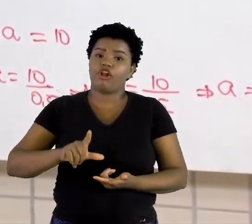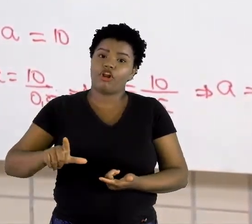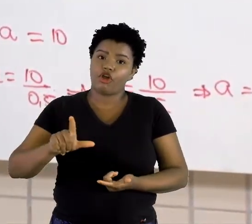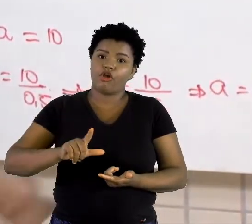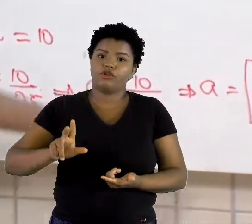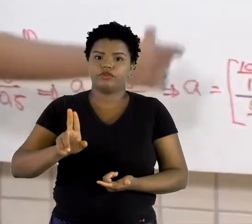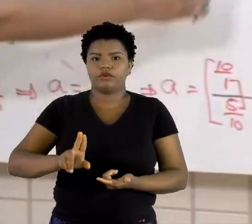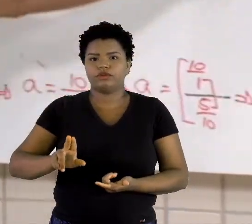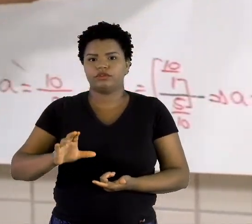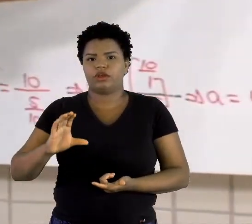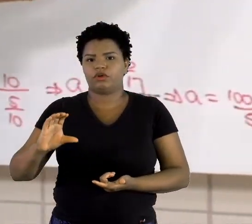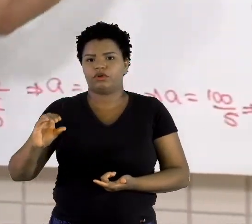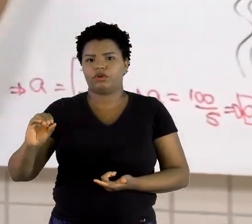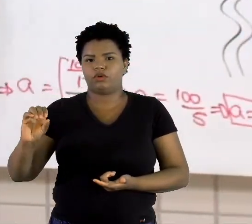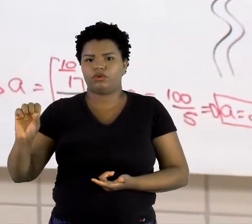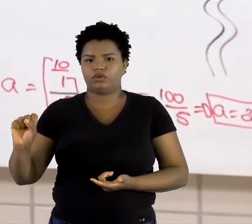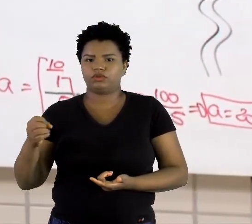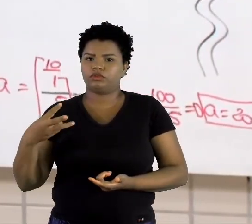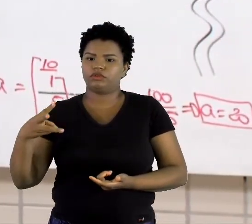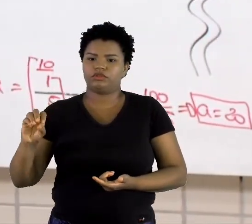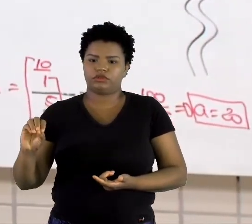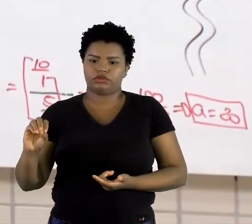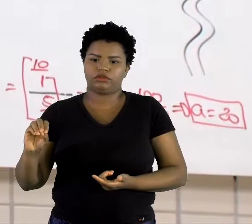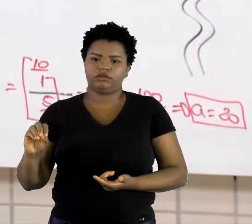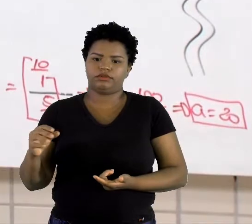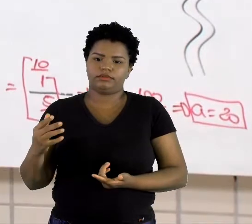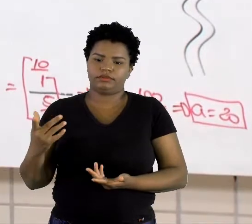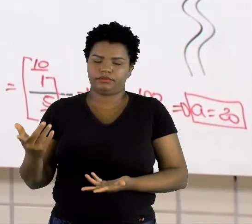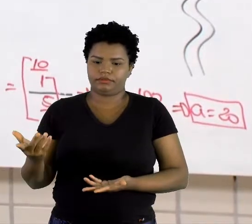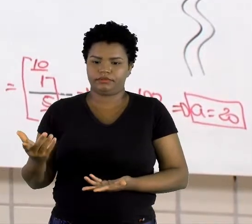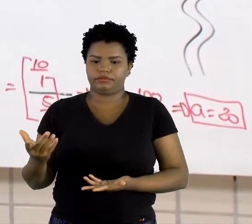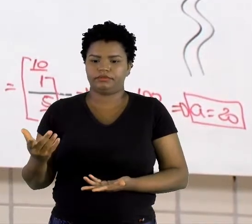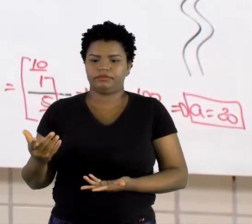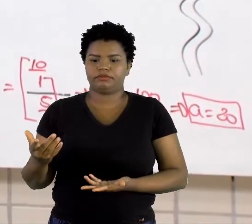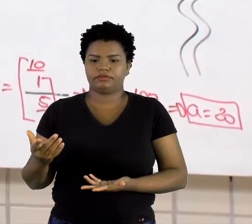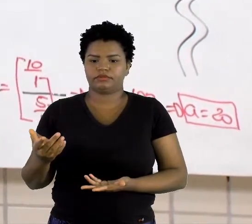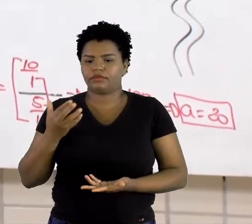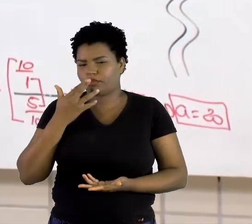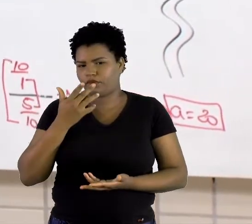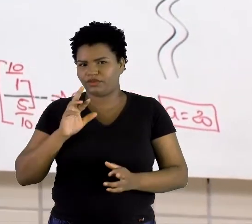cosseno de 30. Então, cosseno de 30, vamos fazer em outra cor.